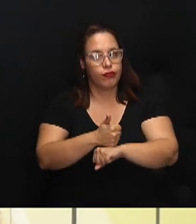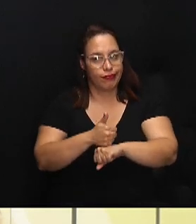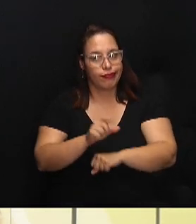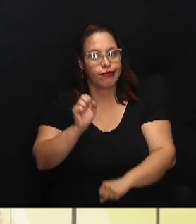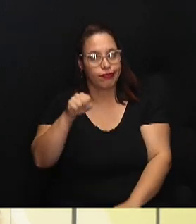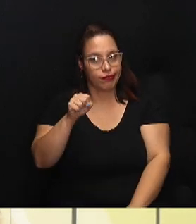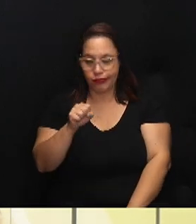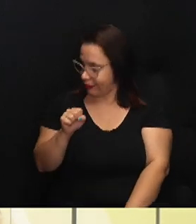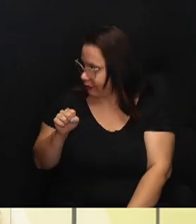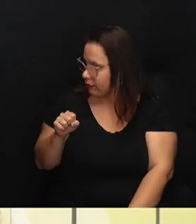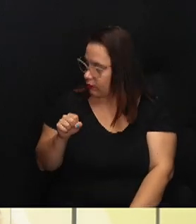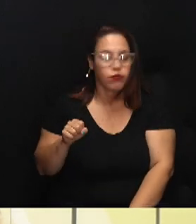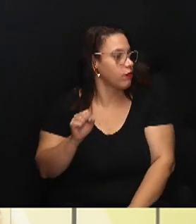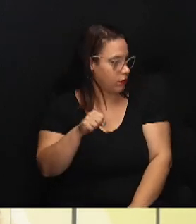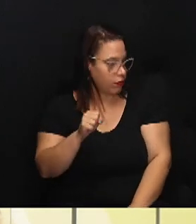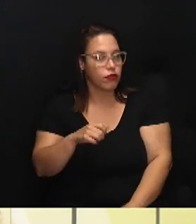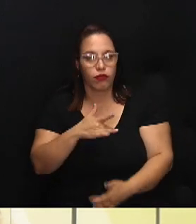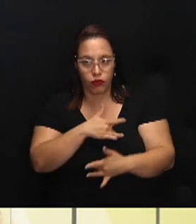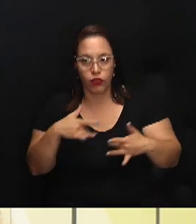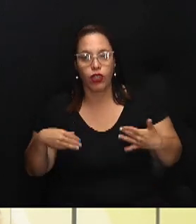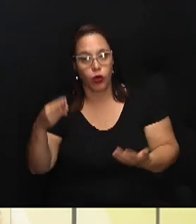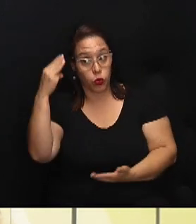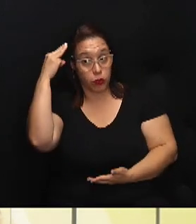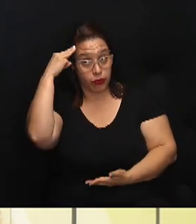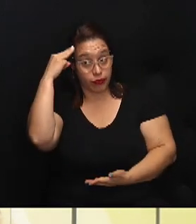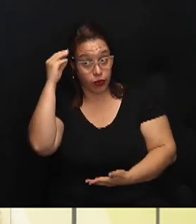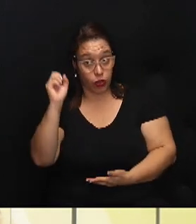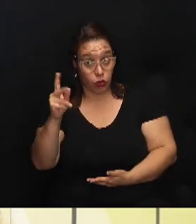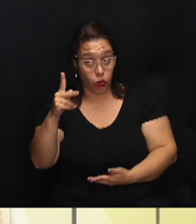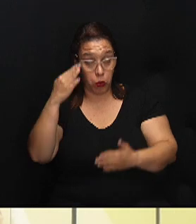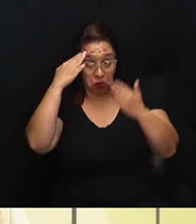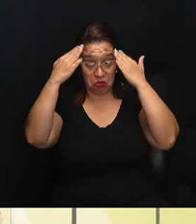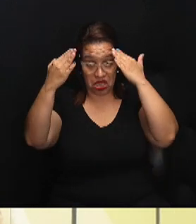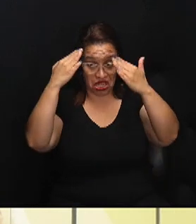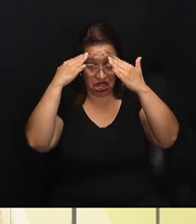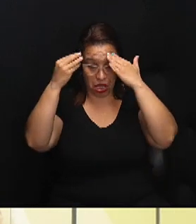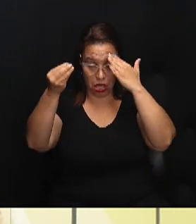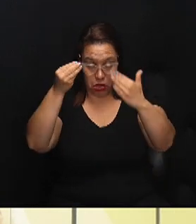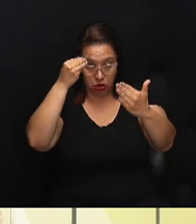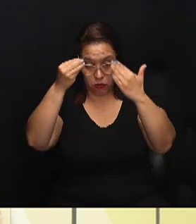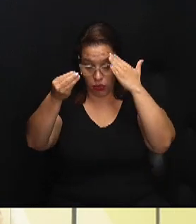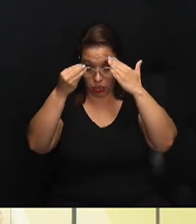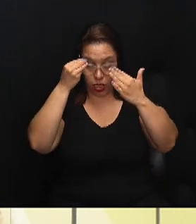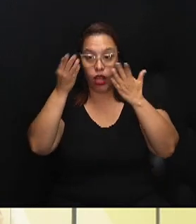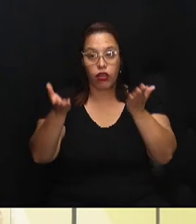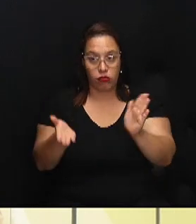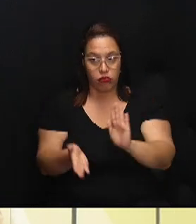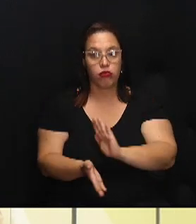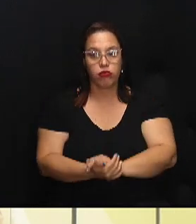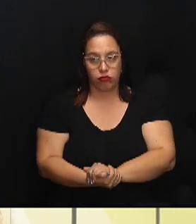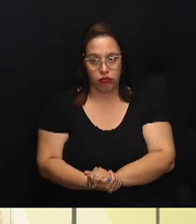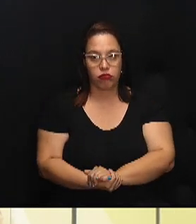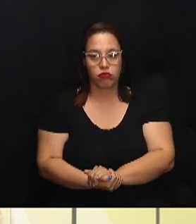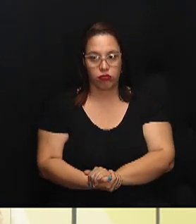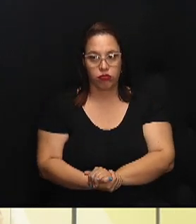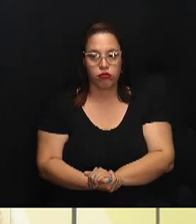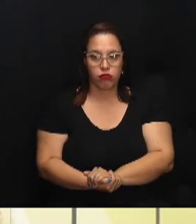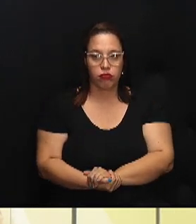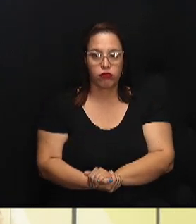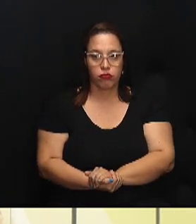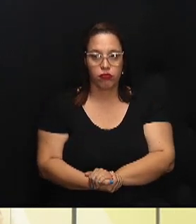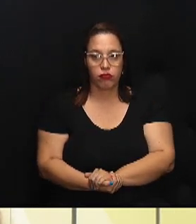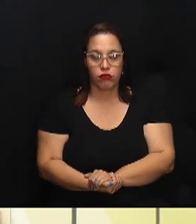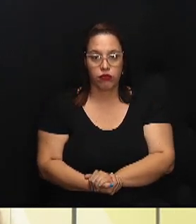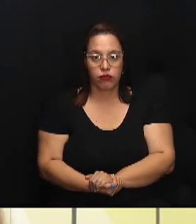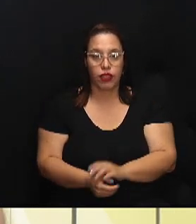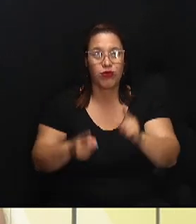Sim. Um profissional de saúde mental, tá? Um psicólogo, um psiquiatra, tá? Sim. Então,